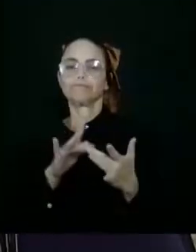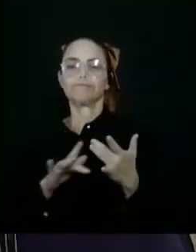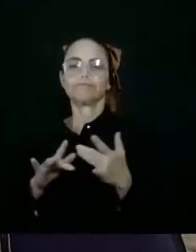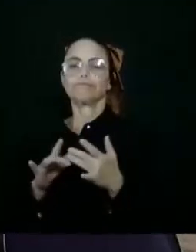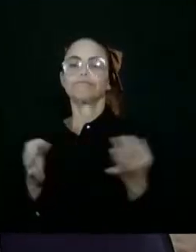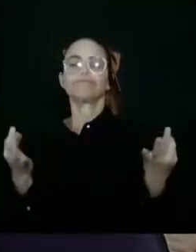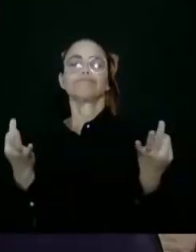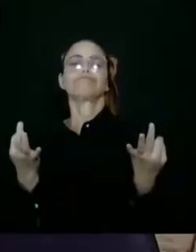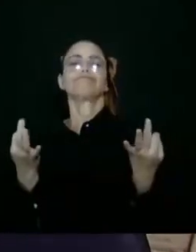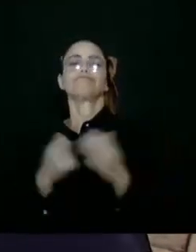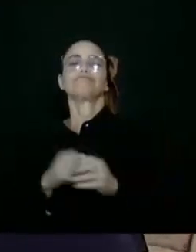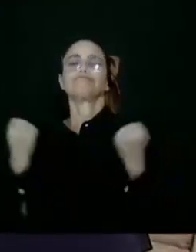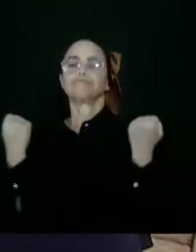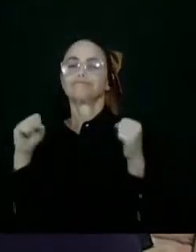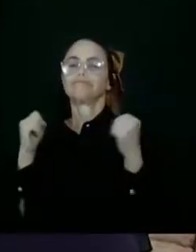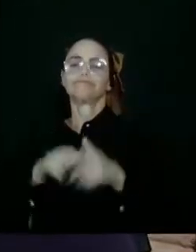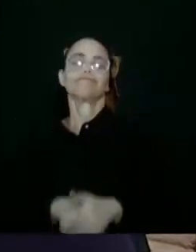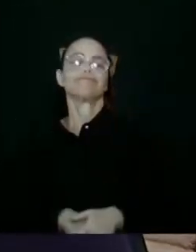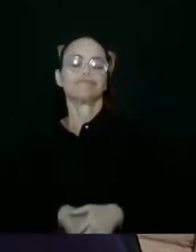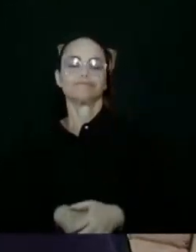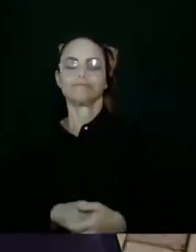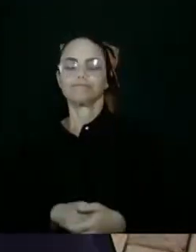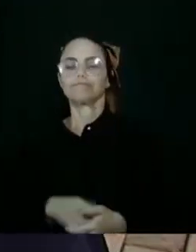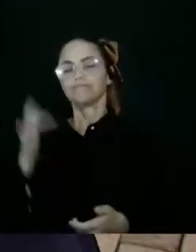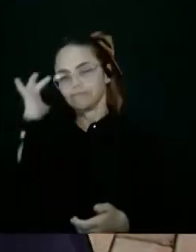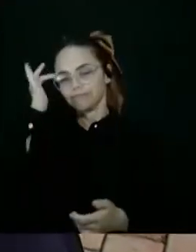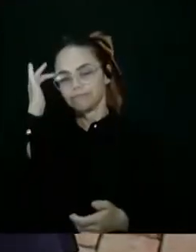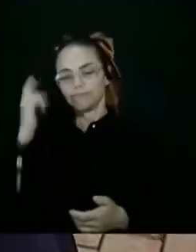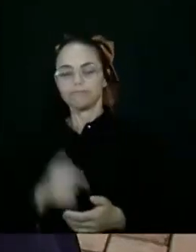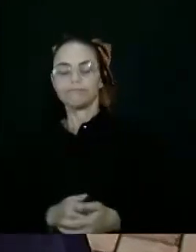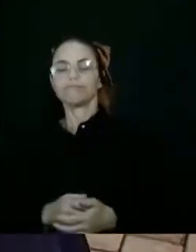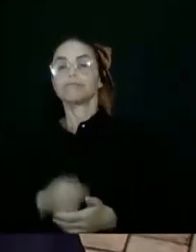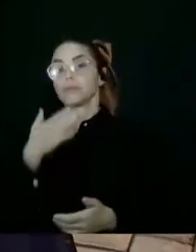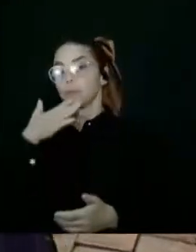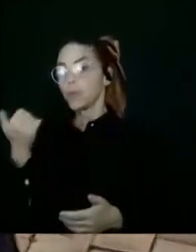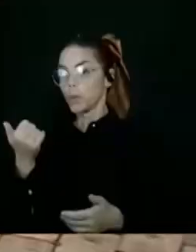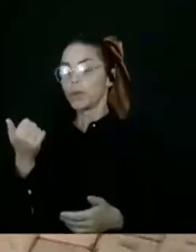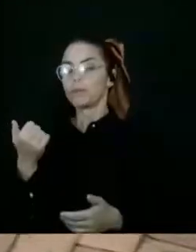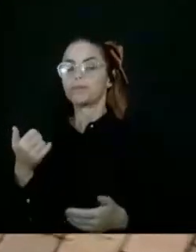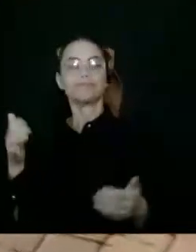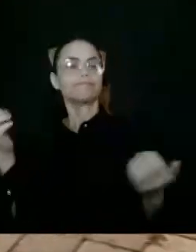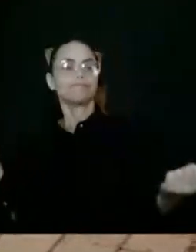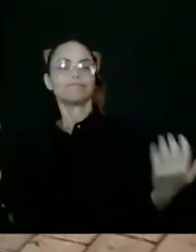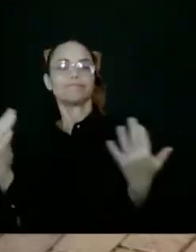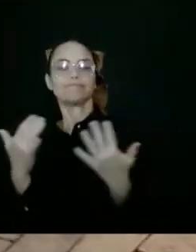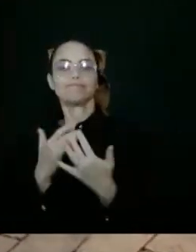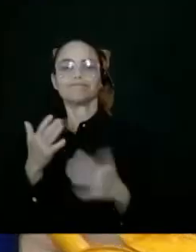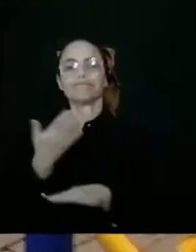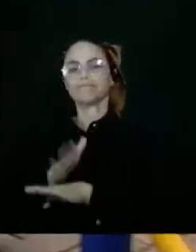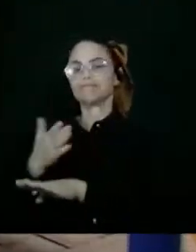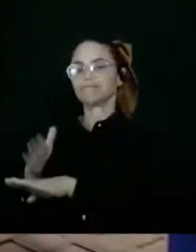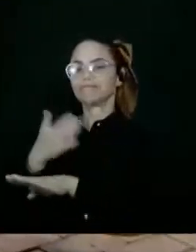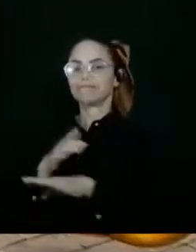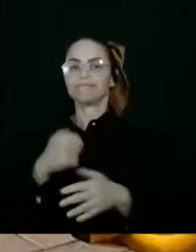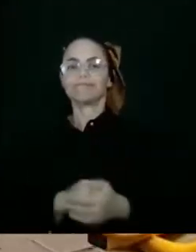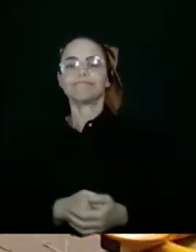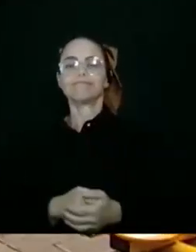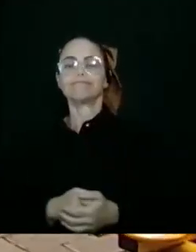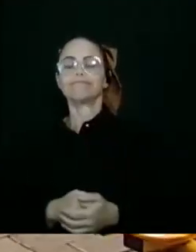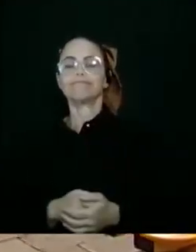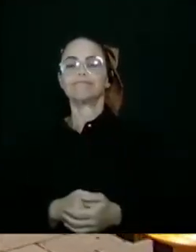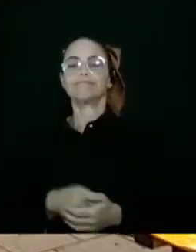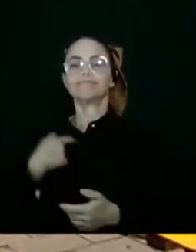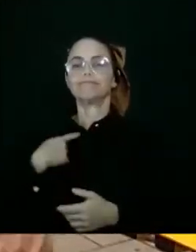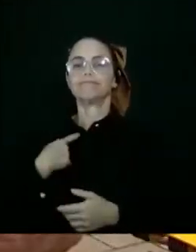da ginástica também. A senhora acha então que com essa revitalização vai chamar mais gente para participar? Com certeza, vai chamar mais gente. Foi um chinês que